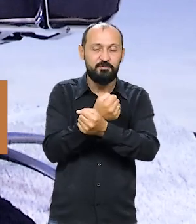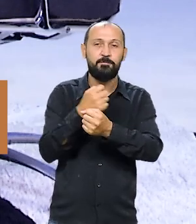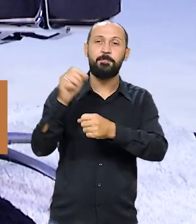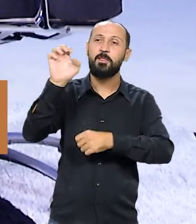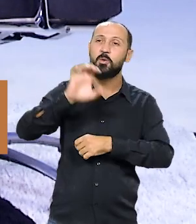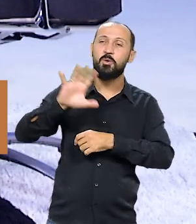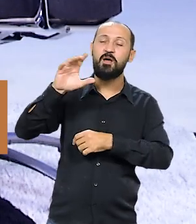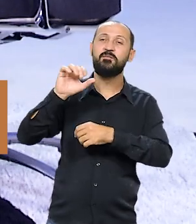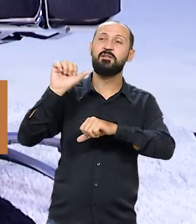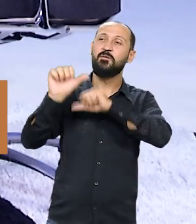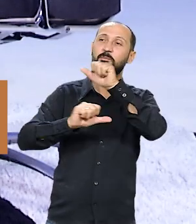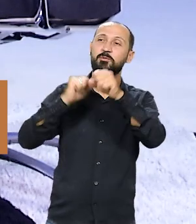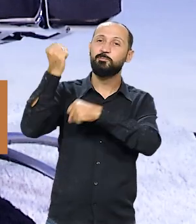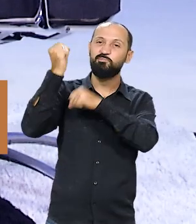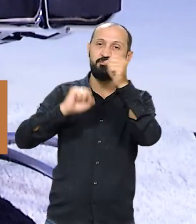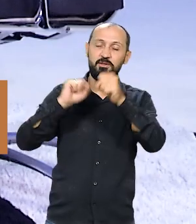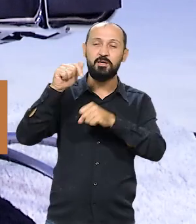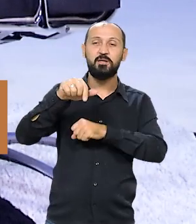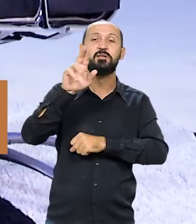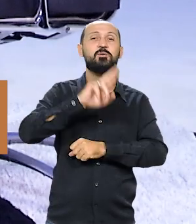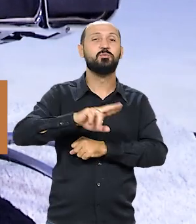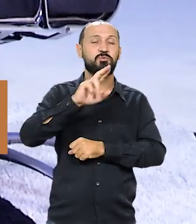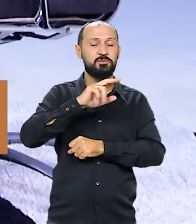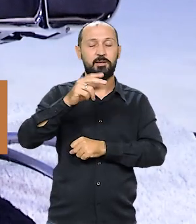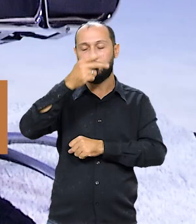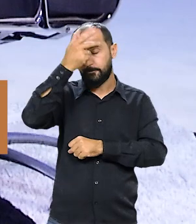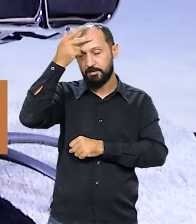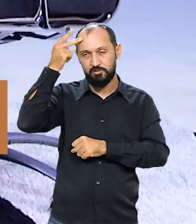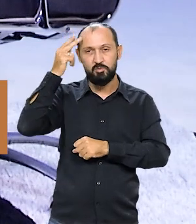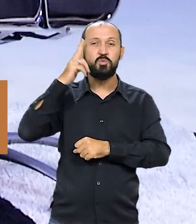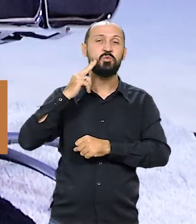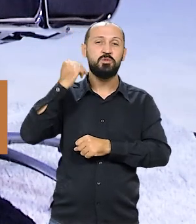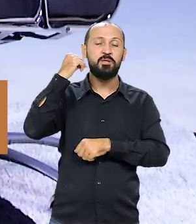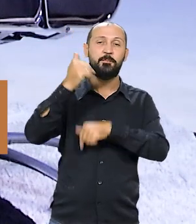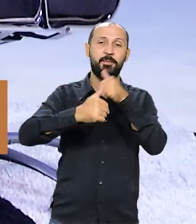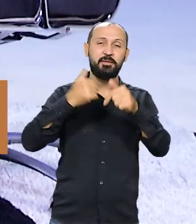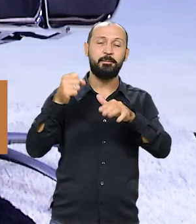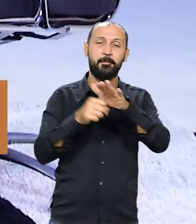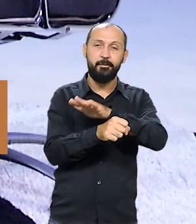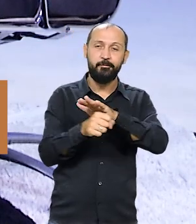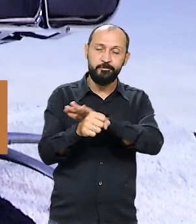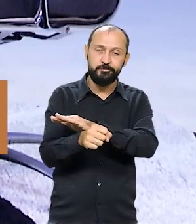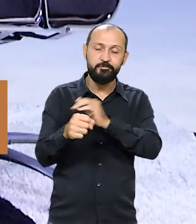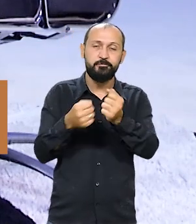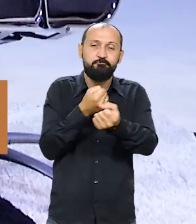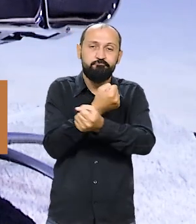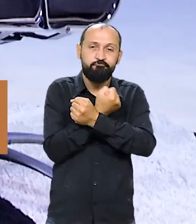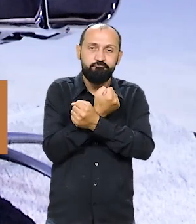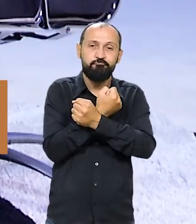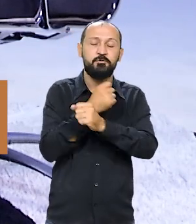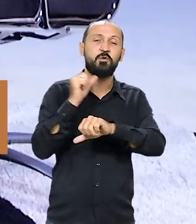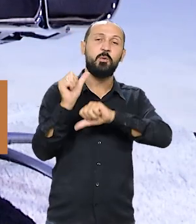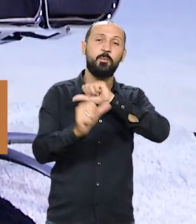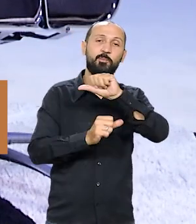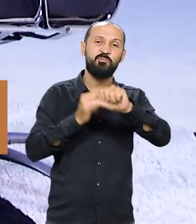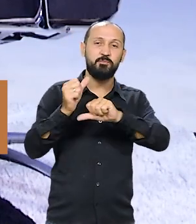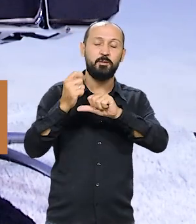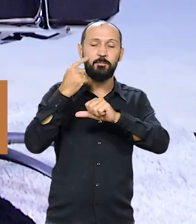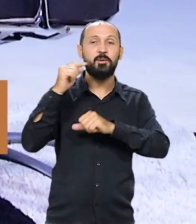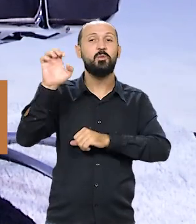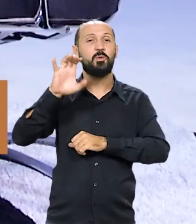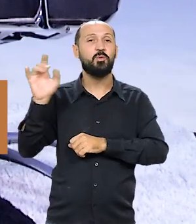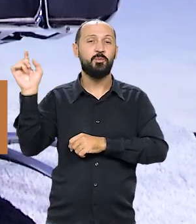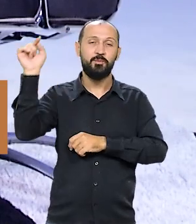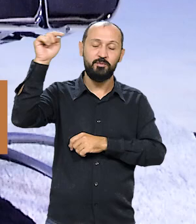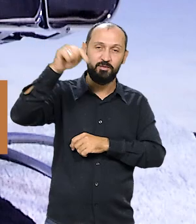enquanto a Europa estava fazendo a Revolução Industrial, nós estamos ainda usando os nossos negros para trabalho escravo, que depois foi, entre aspas, mudado